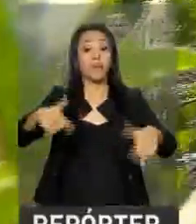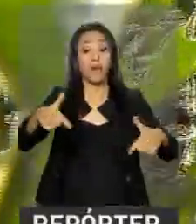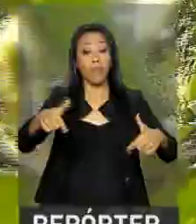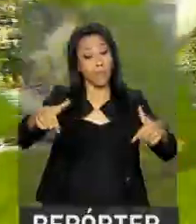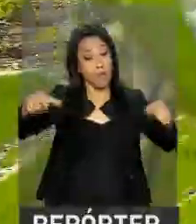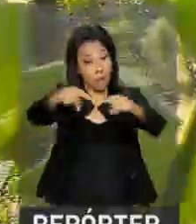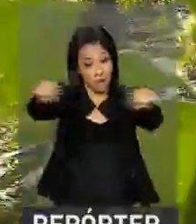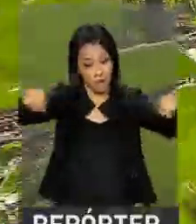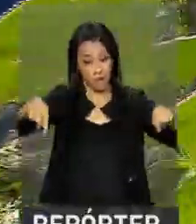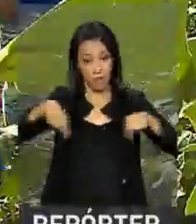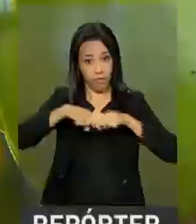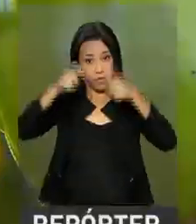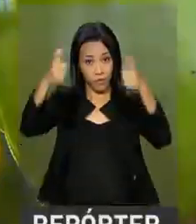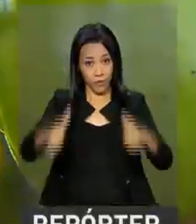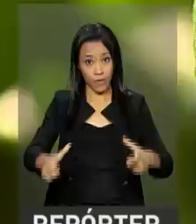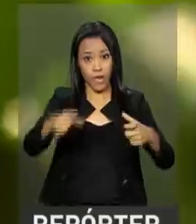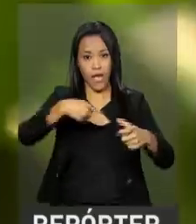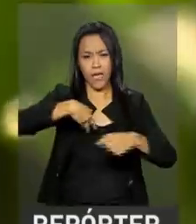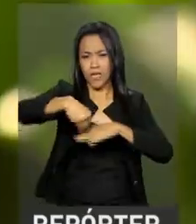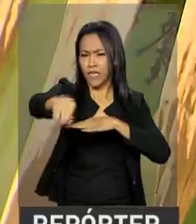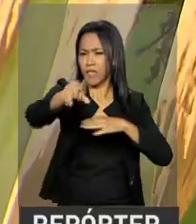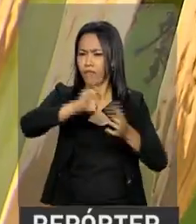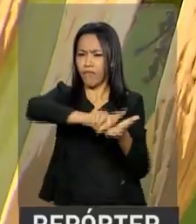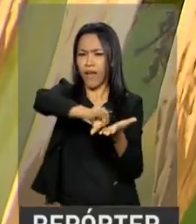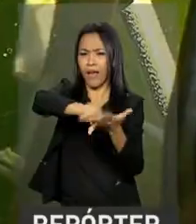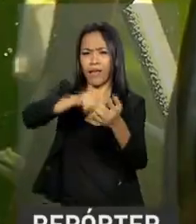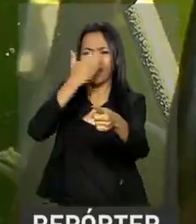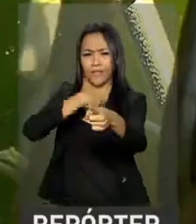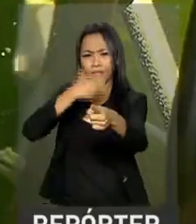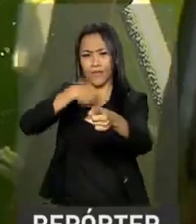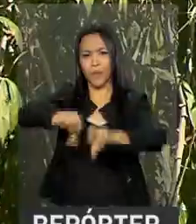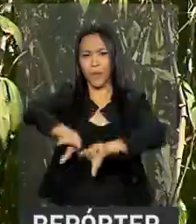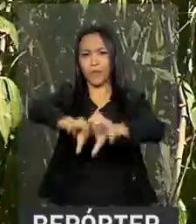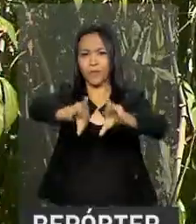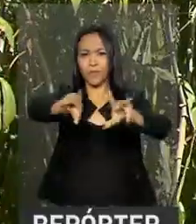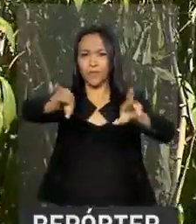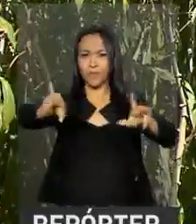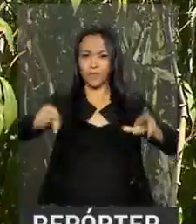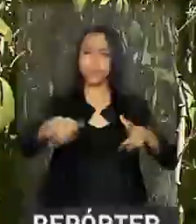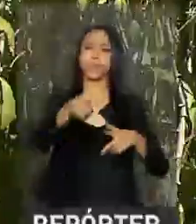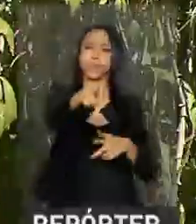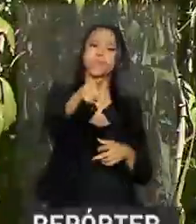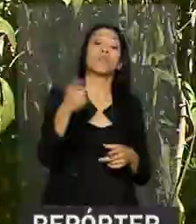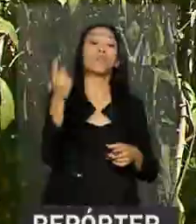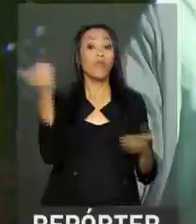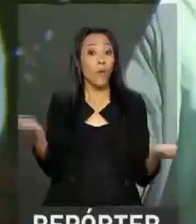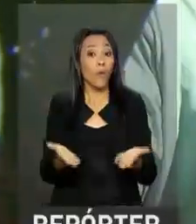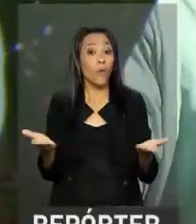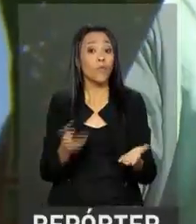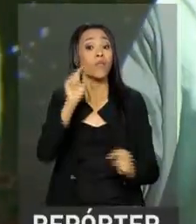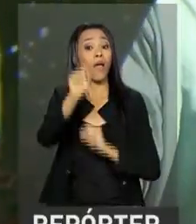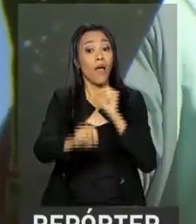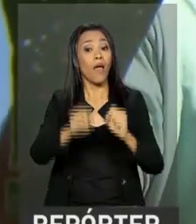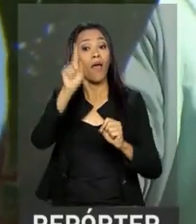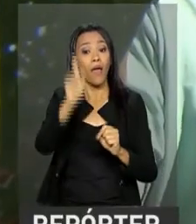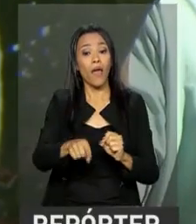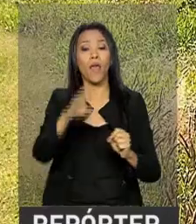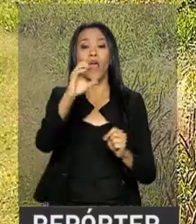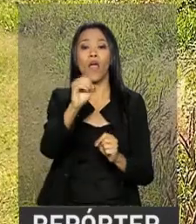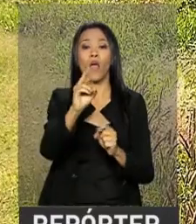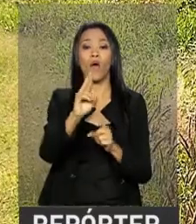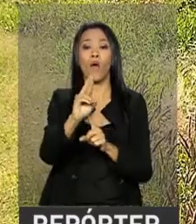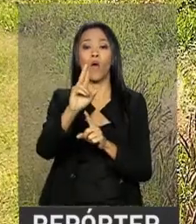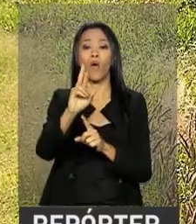produzem de tudo um pouco jiló limão banana a berinjela a especialidade da família hoje o cultivo de orgânicos